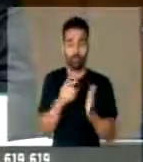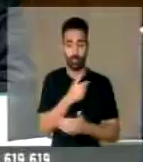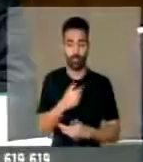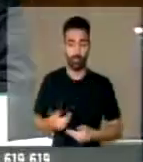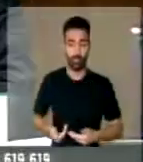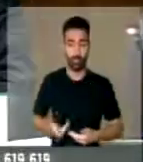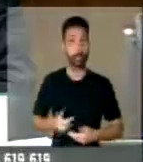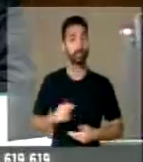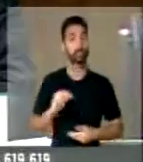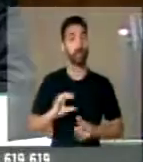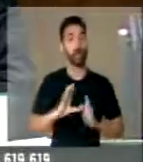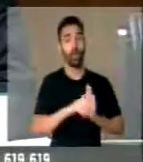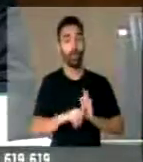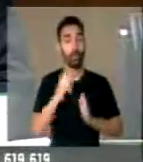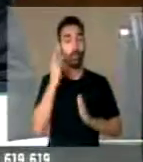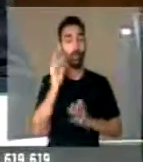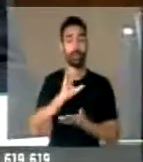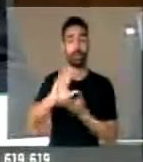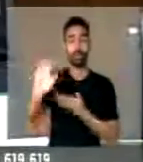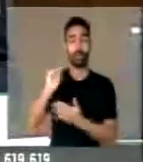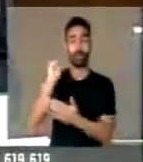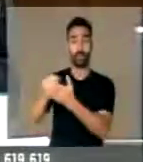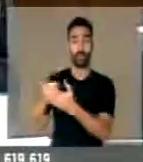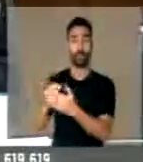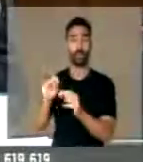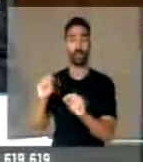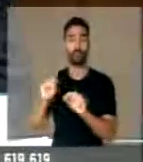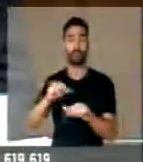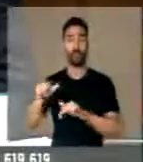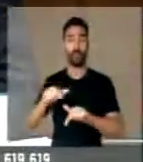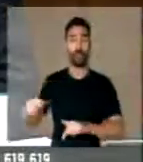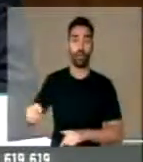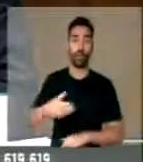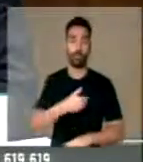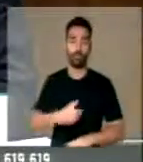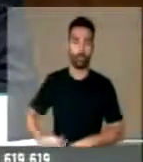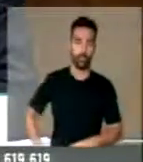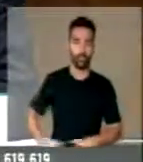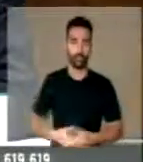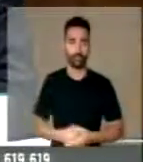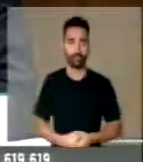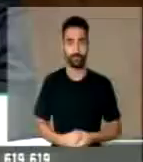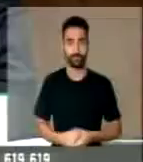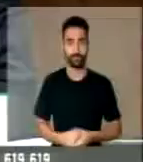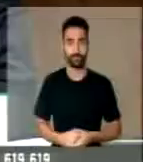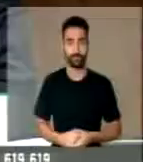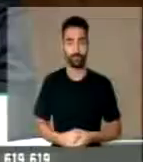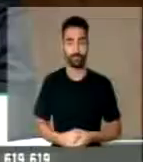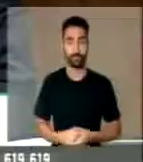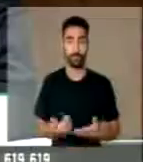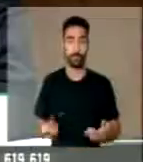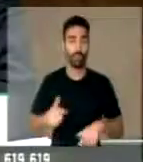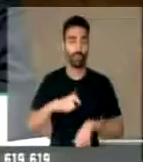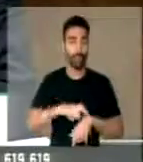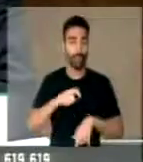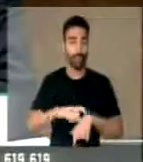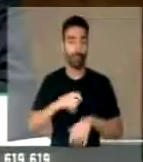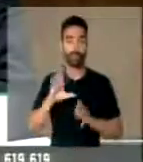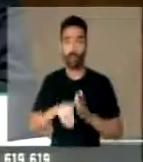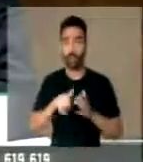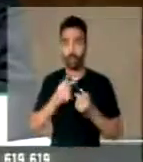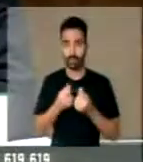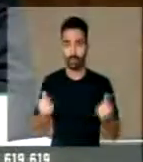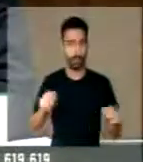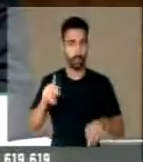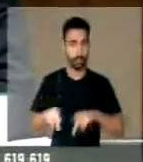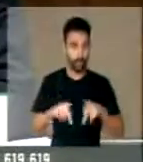haviam levado para financiar as atividades do novo governo. Em tempos de saques aos dinheiros do povo,